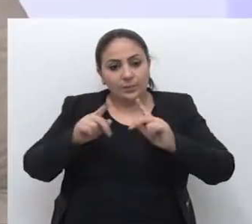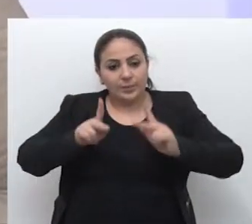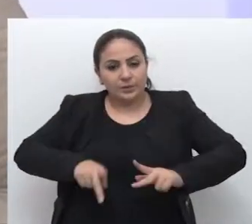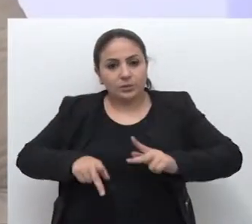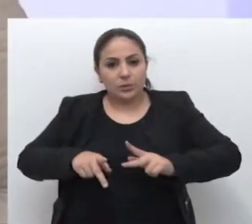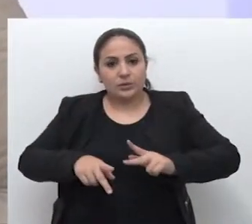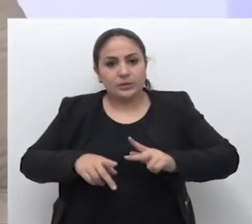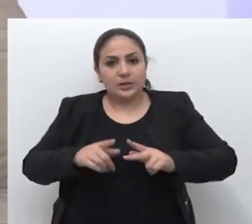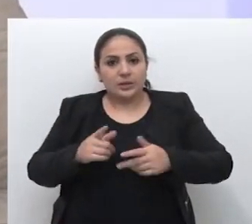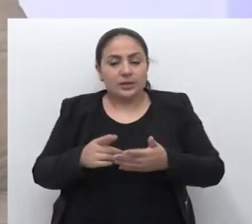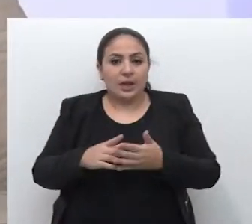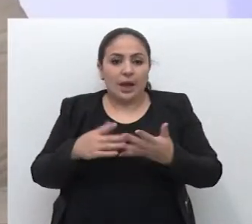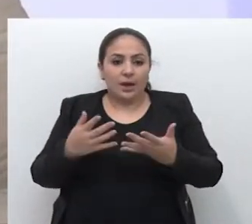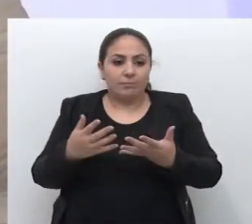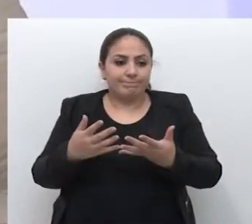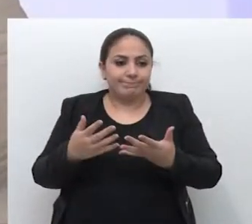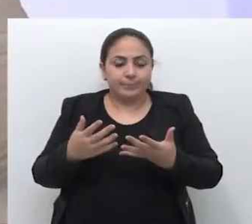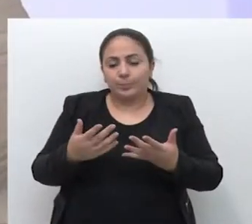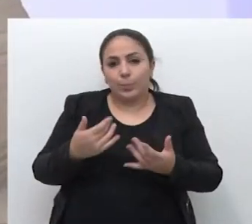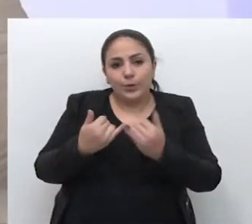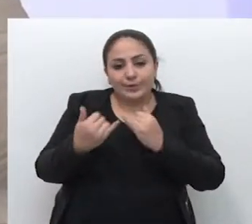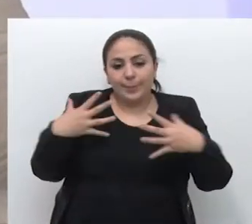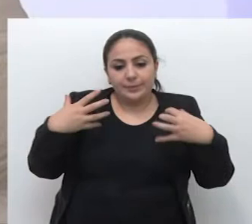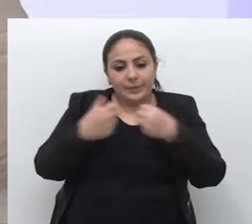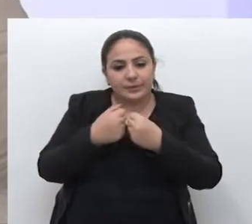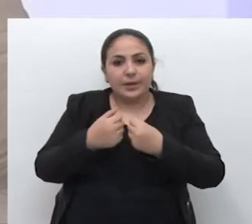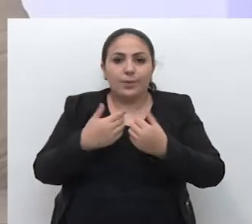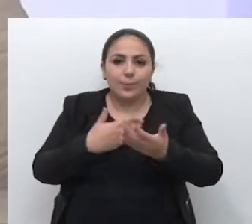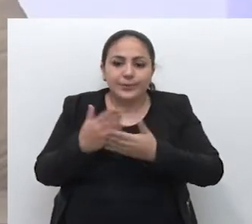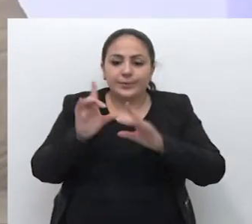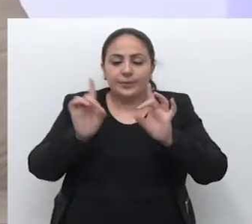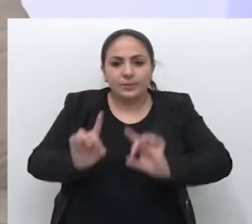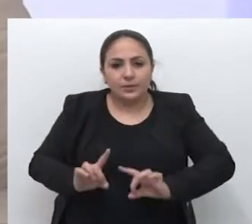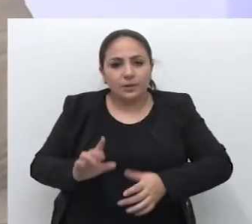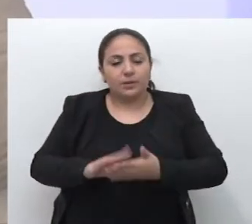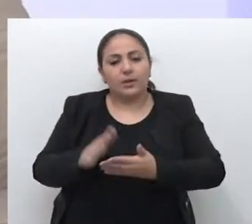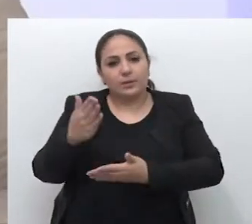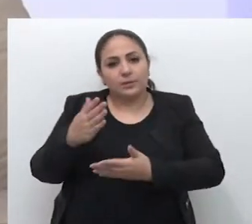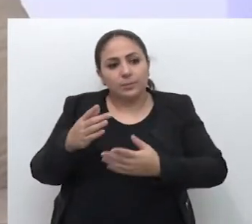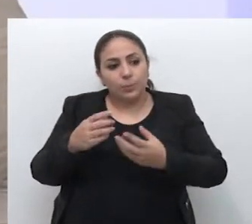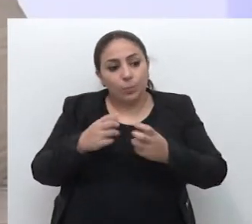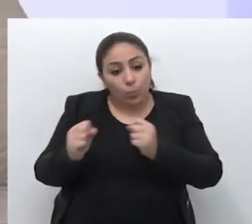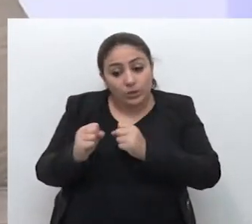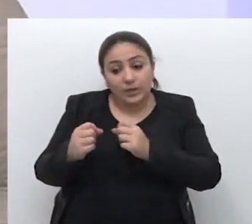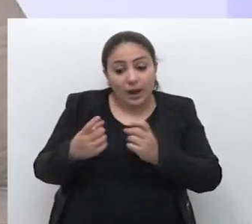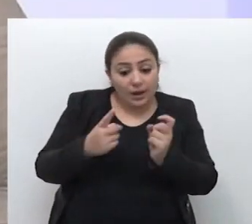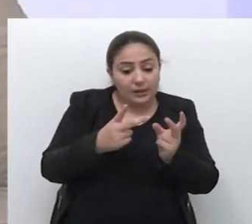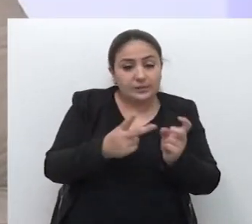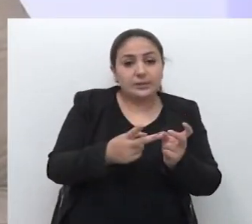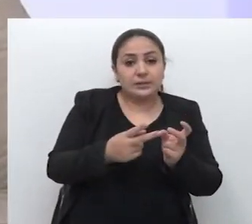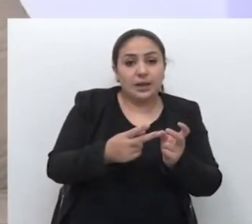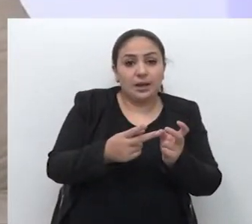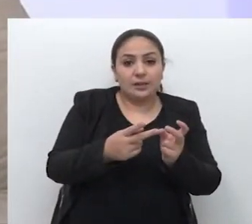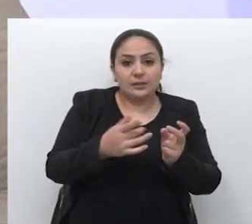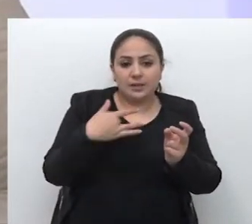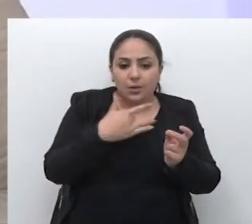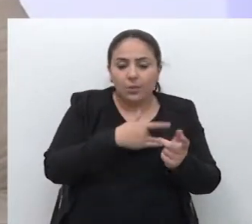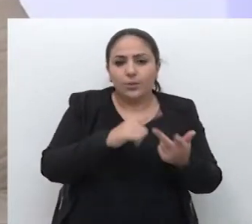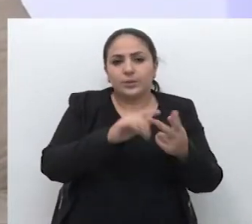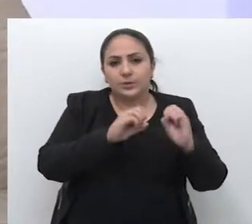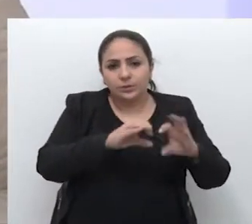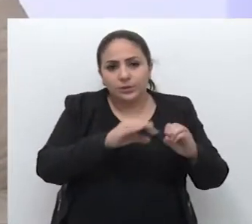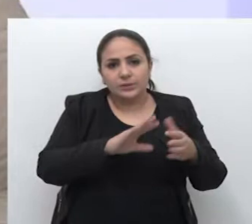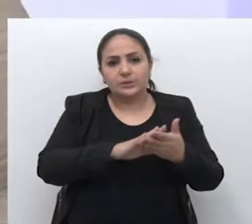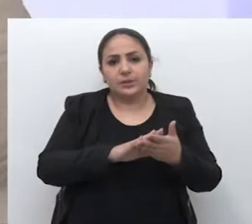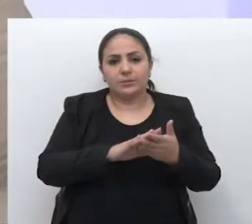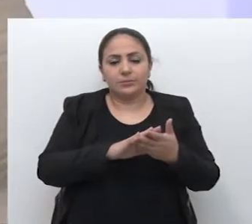gastos com essas vítimas de trânsito que poderia ser investido em educação, em saúde, em atendimento ao público. Então,